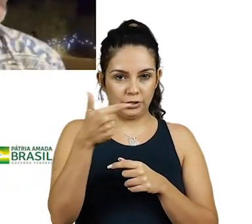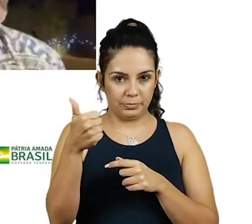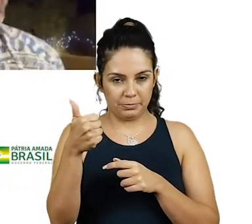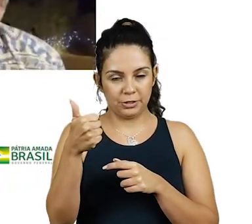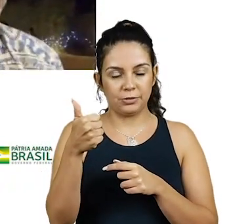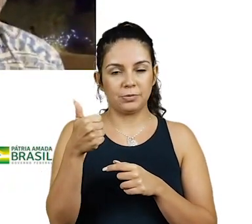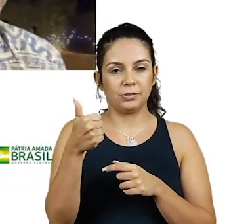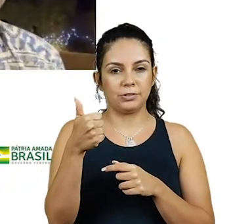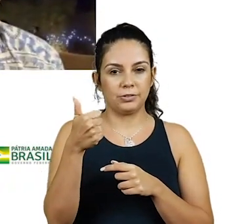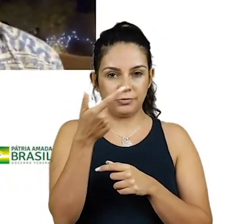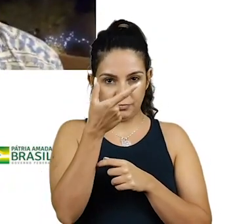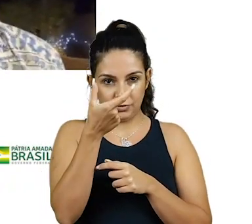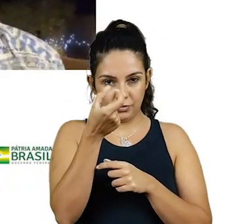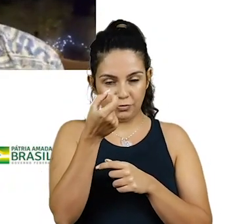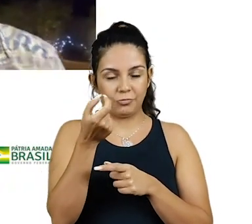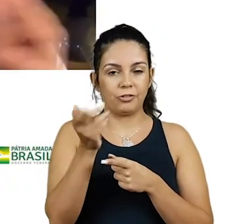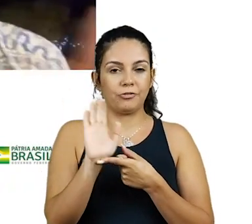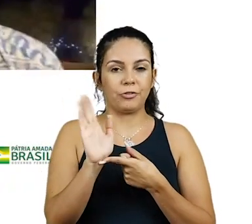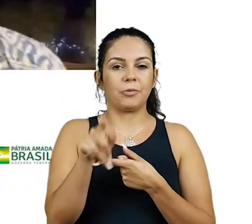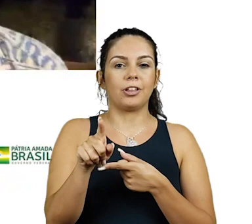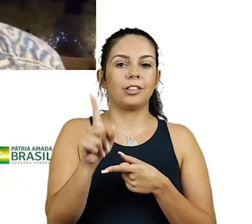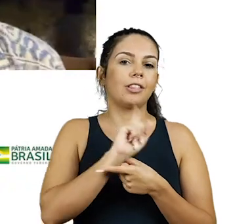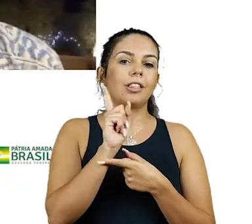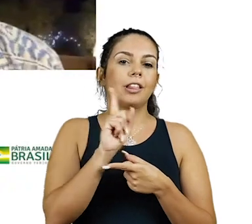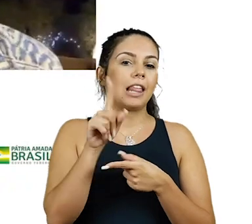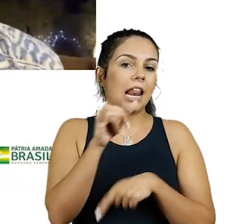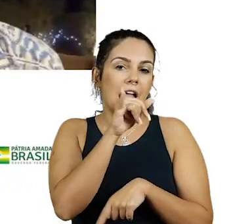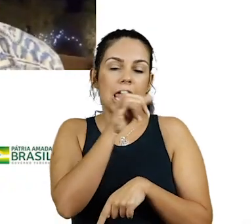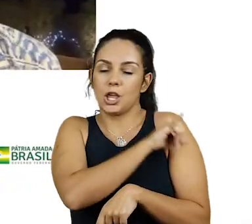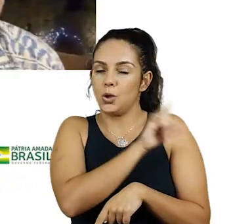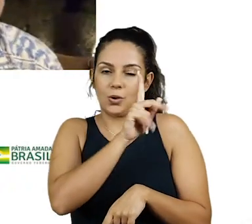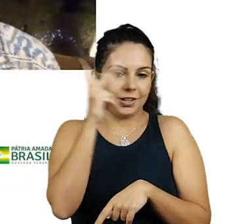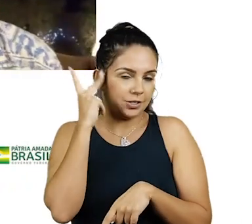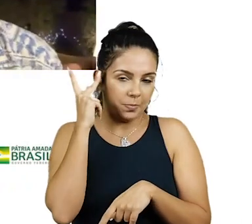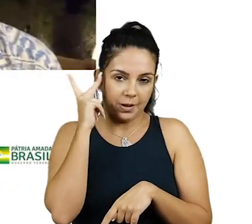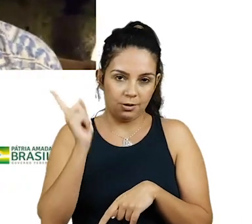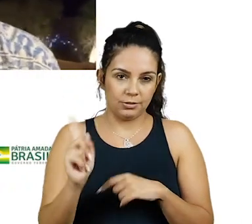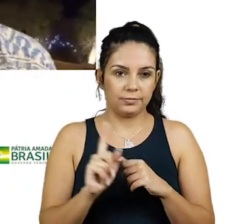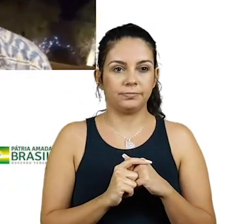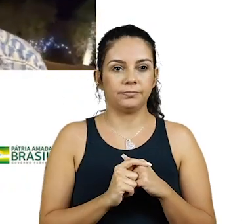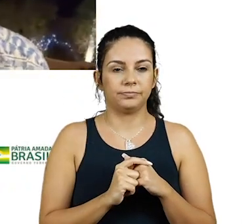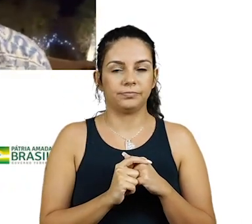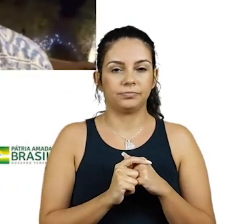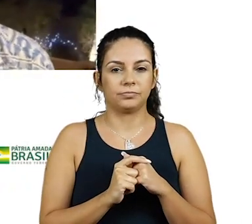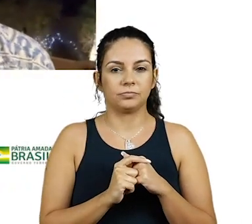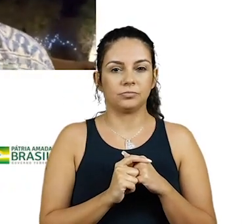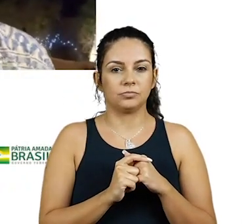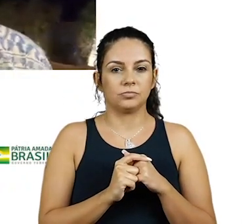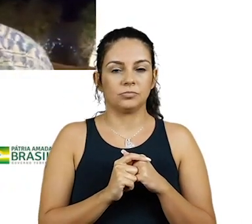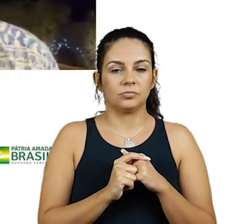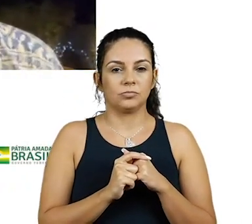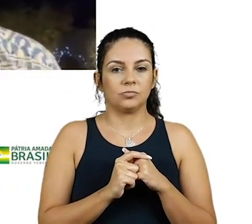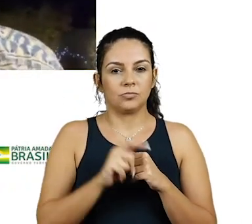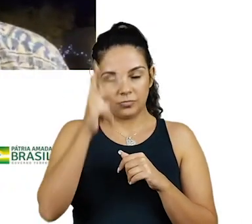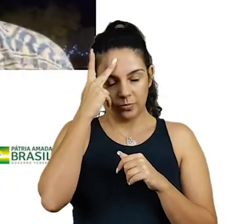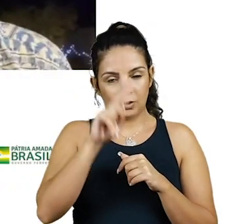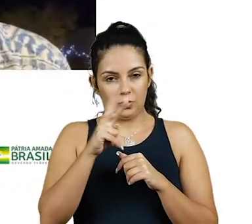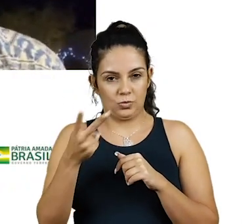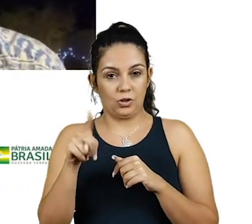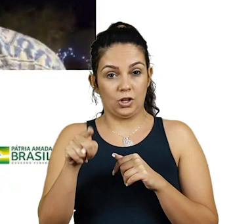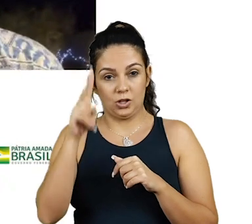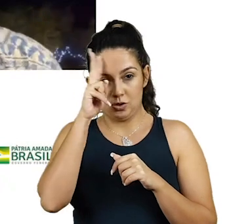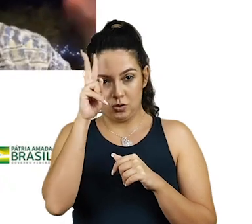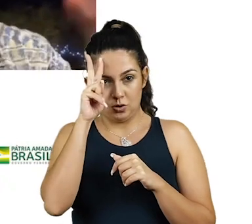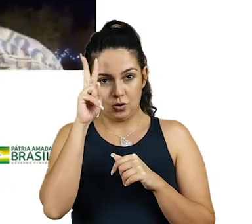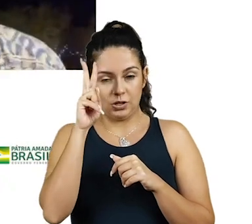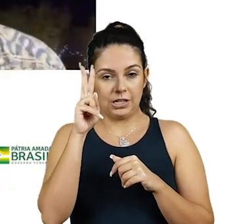mas entrou como o 20º do filme, é um que não se passa nem no Rio nem em São Paulo, não é uma situação urbana, pelo contrário, é uma